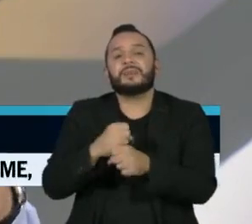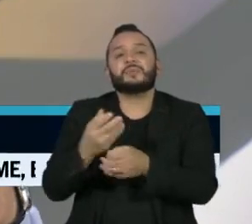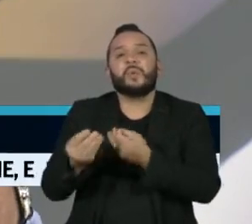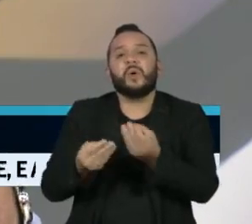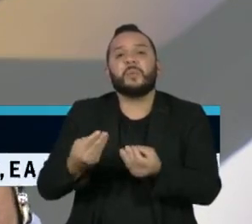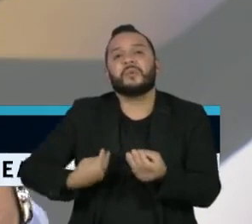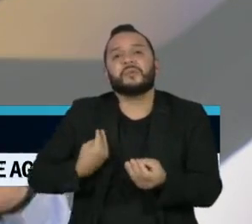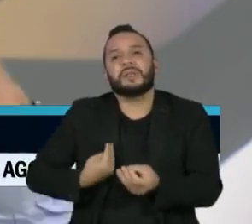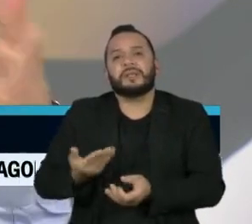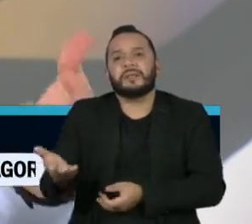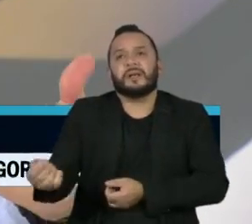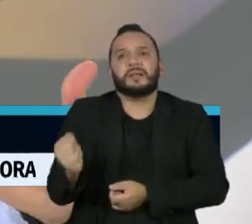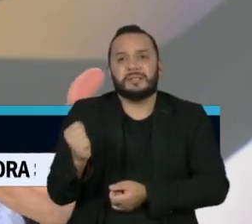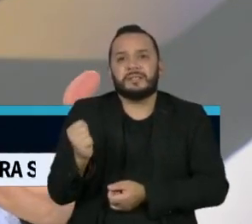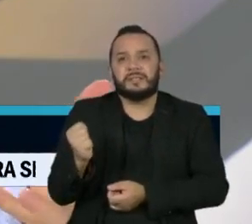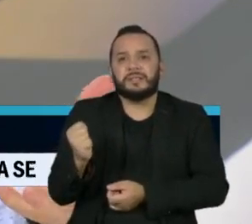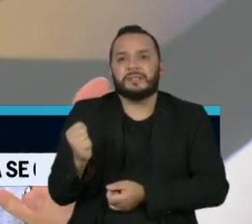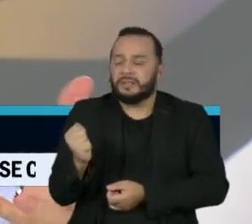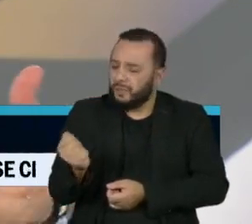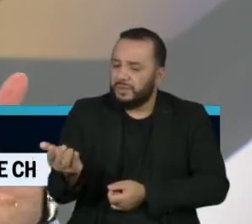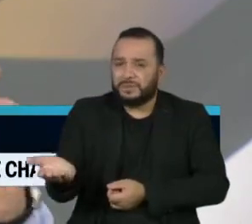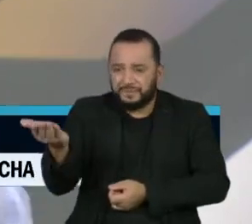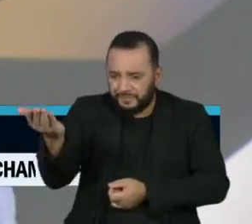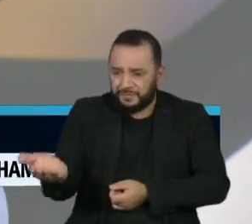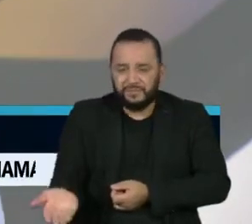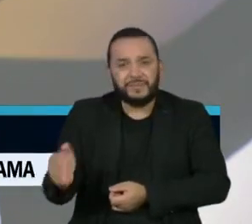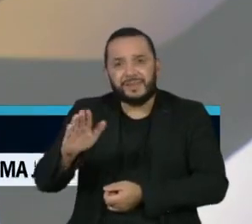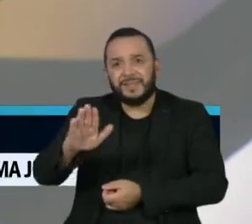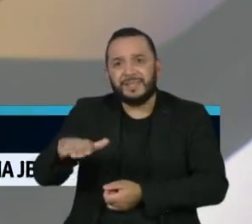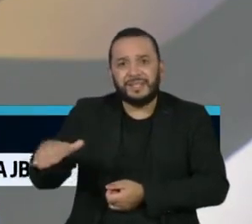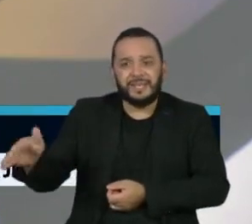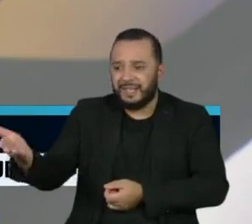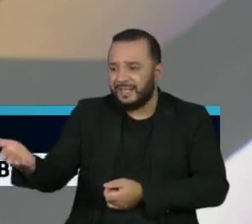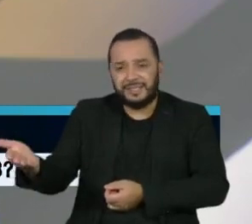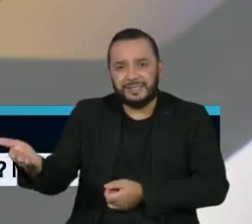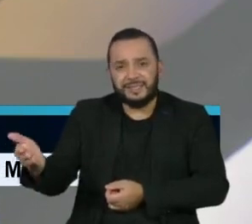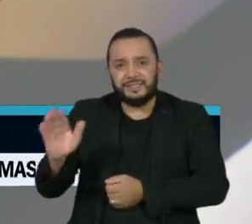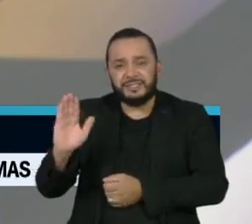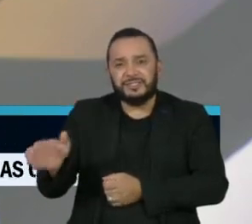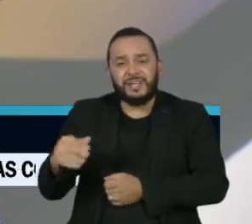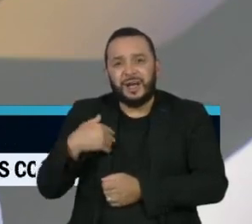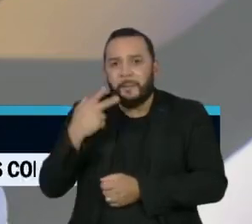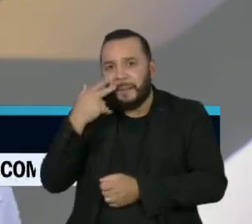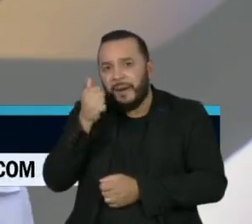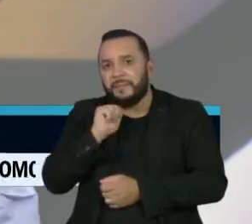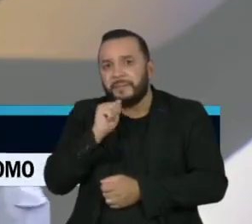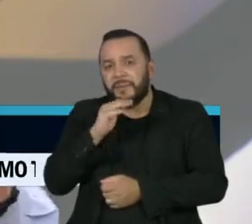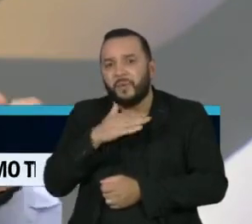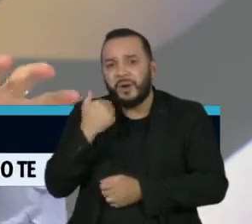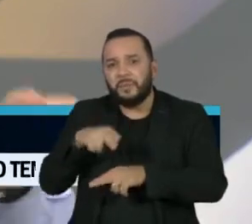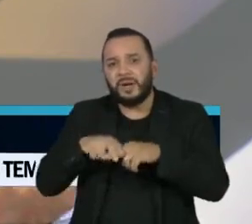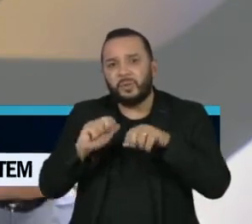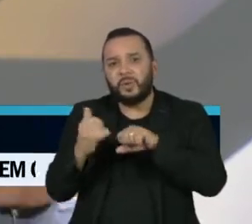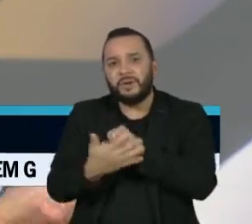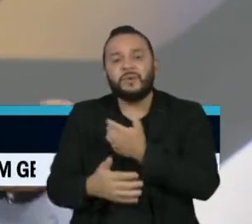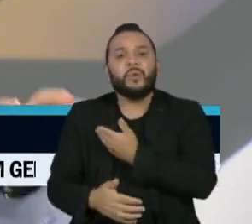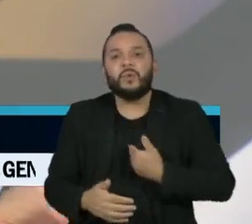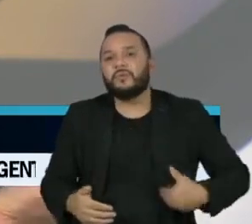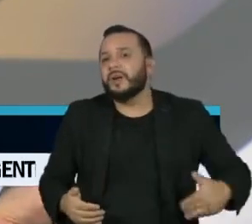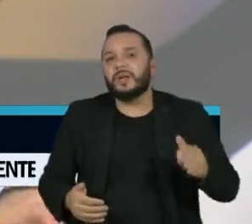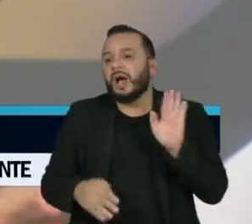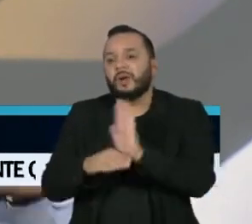de condição o Estado brasileiro está dando para essa parte da sociedade? Então, tudo que